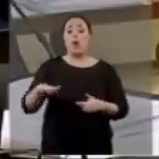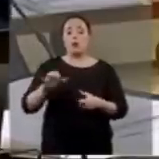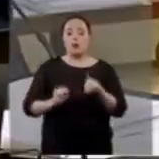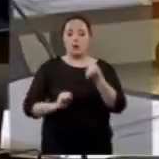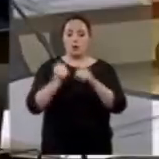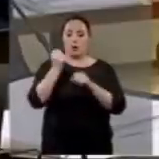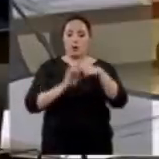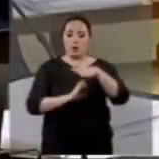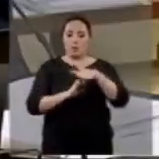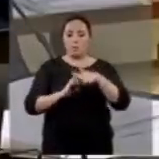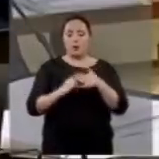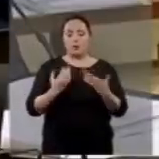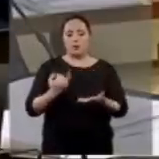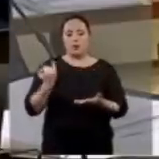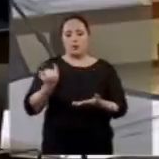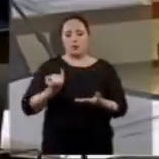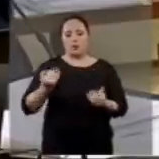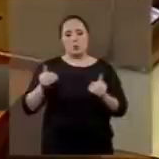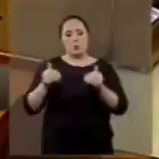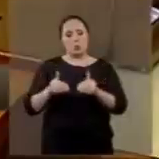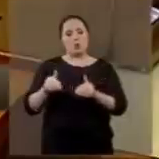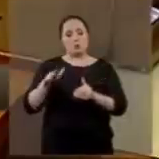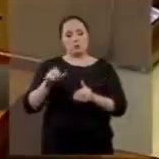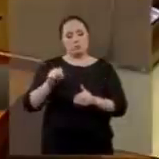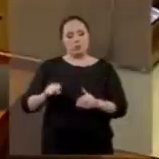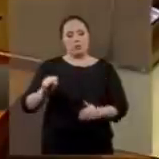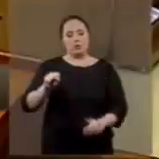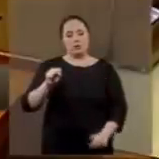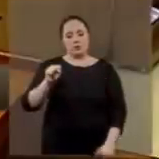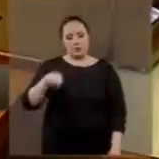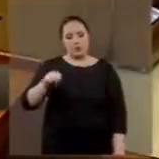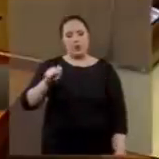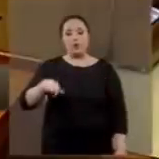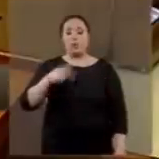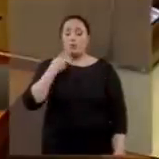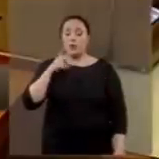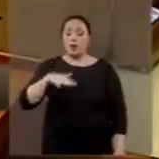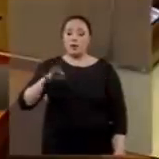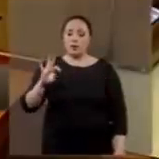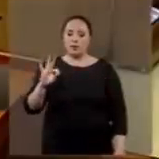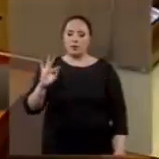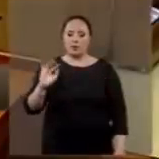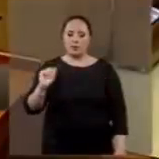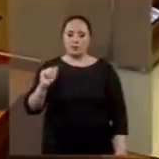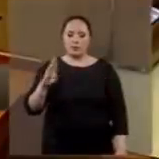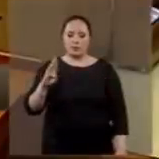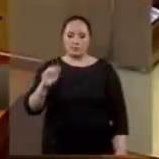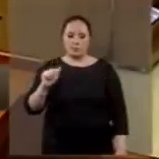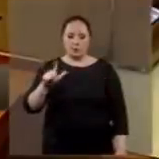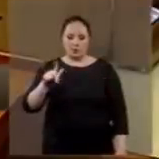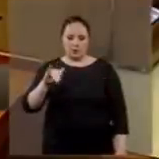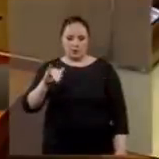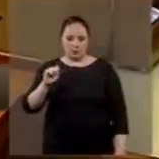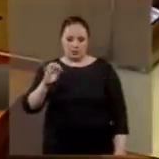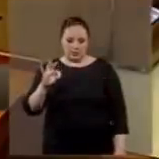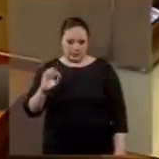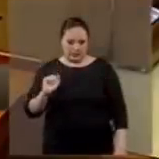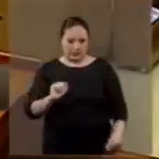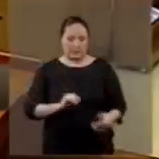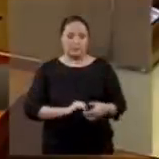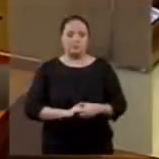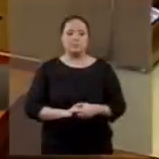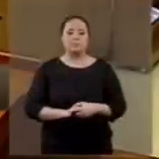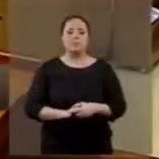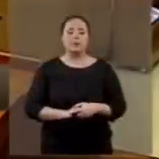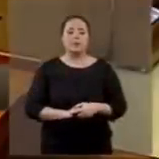é importante extingir-se ao mercado tabagista. E, em segundo lugar, talvez essa seja uma questão processual,